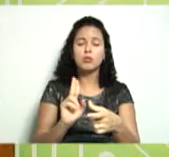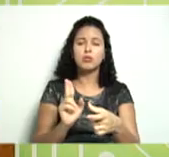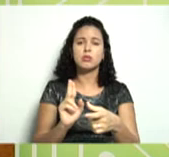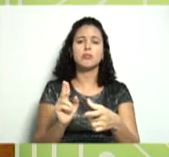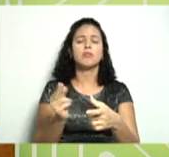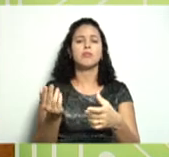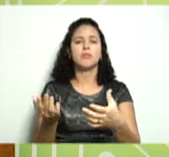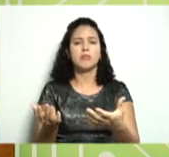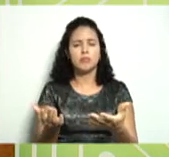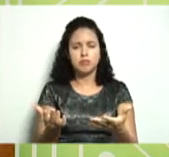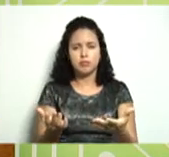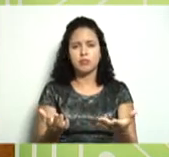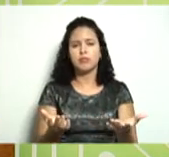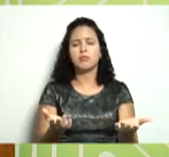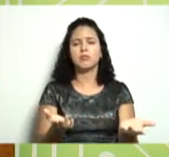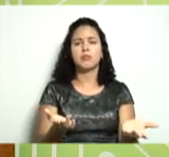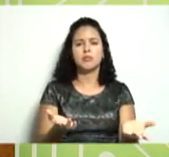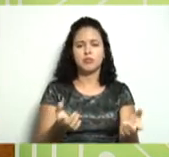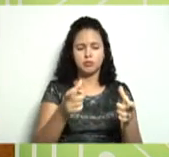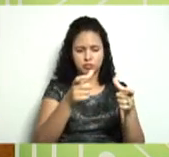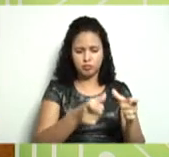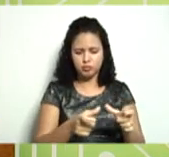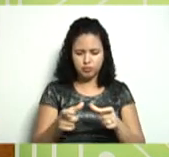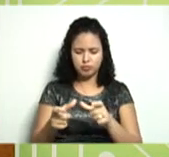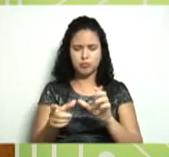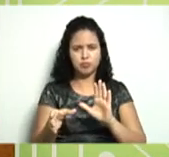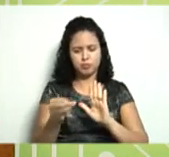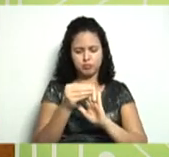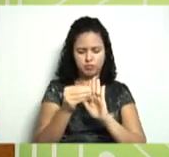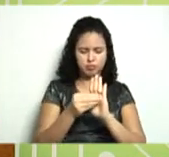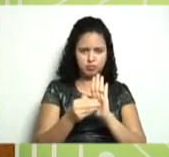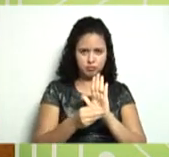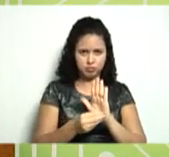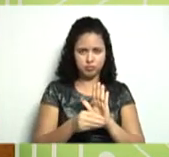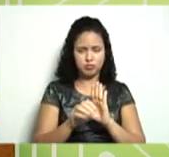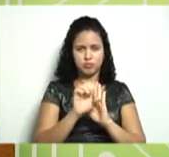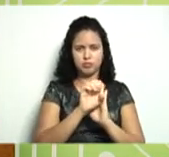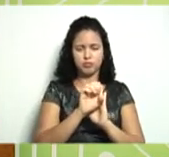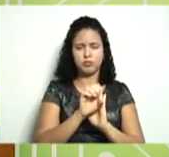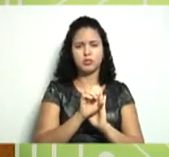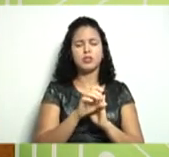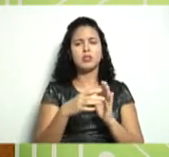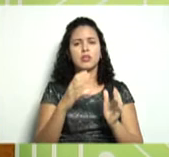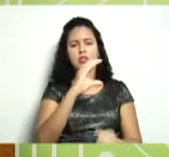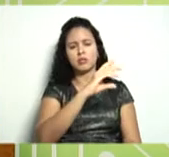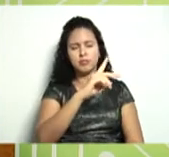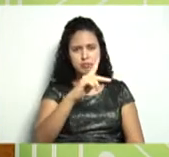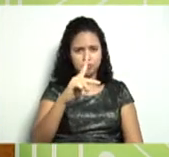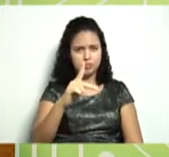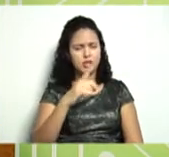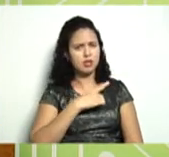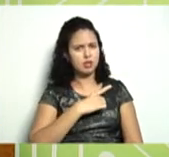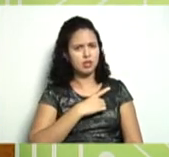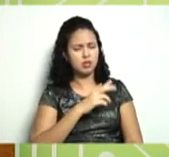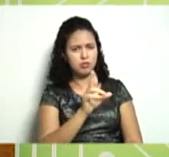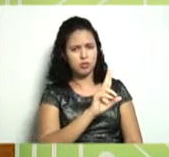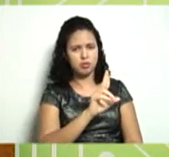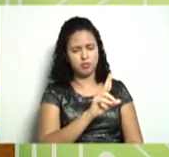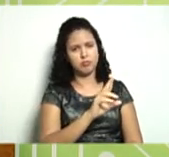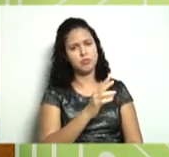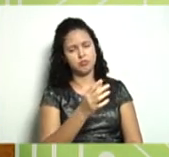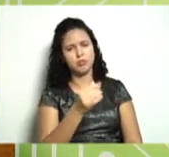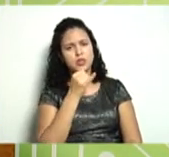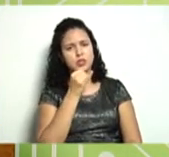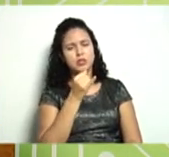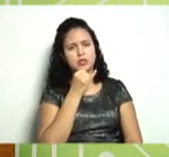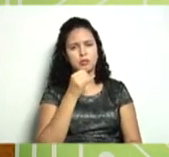a cooperativa? A gente viu aí nessas histórias que cada cooperativa ela tinha um nome. Vou citar aqui a cooperativa Unimed. Eles